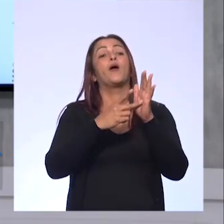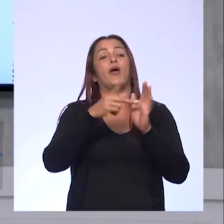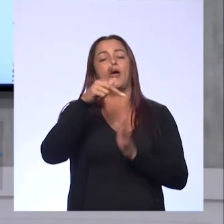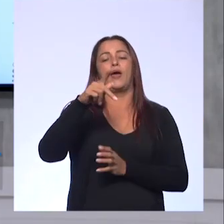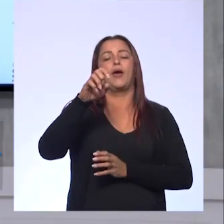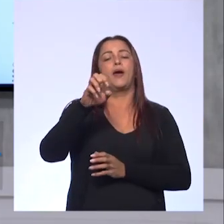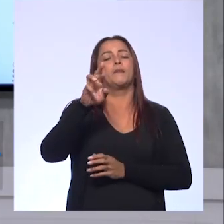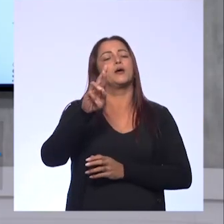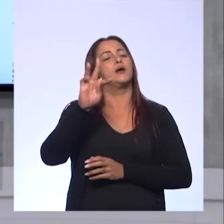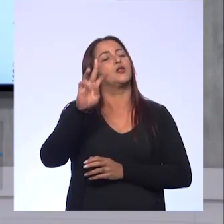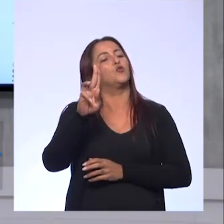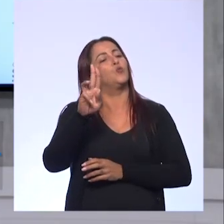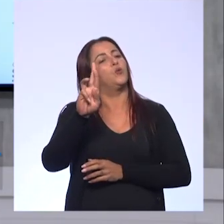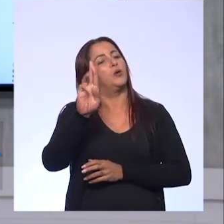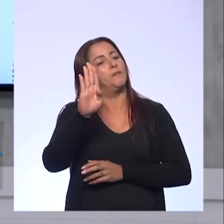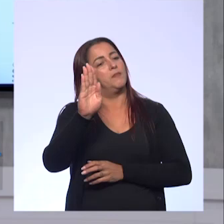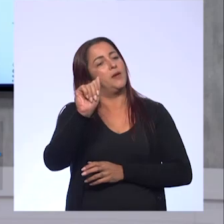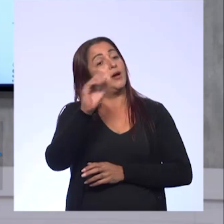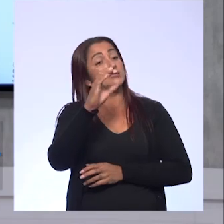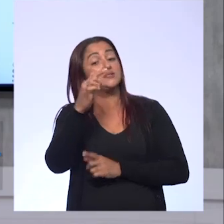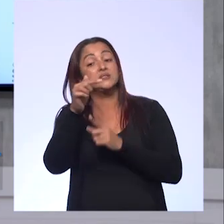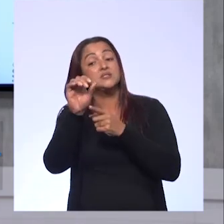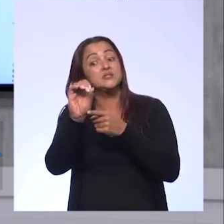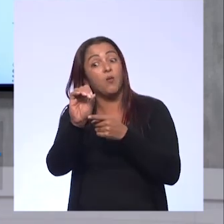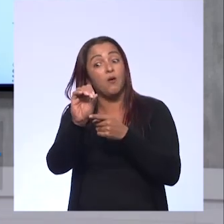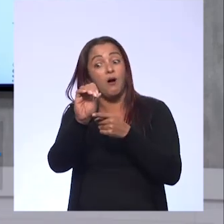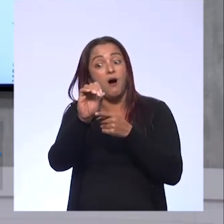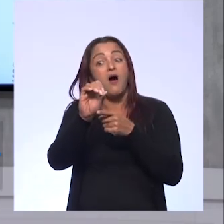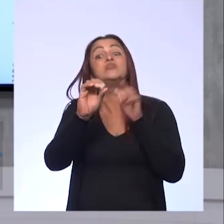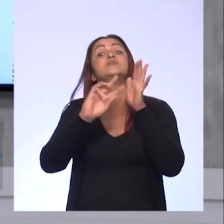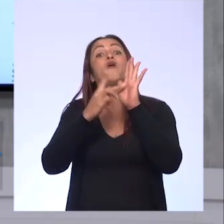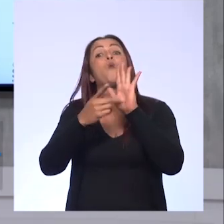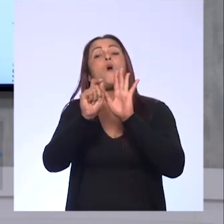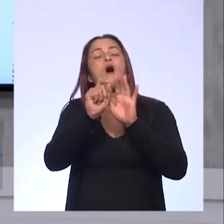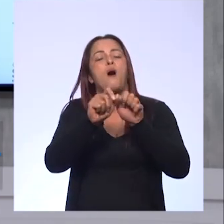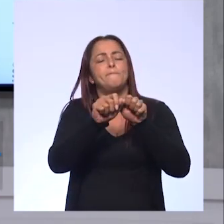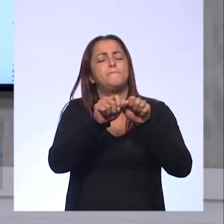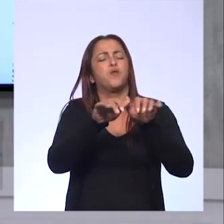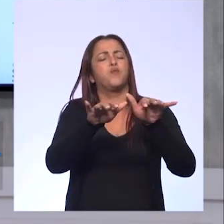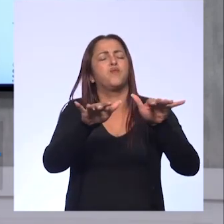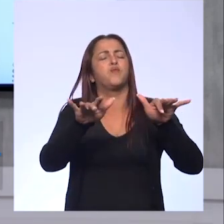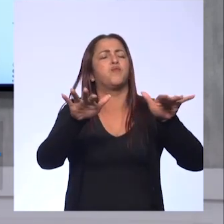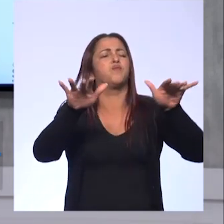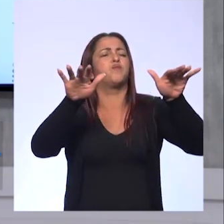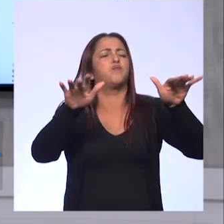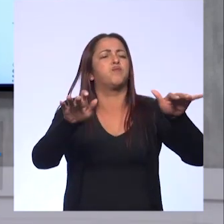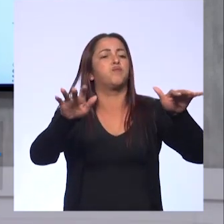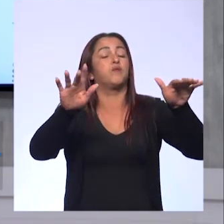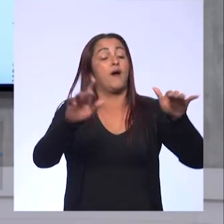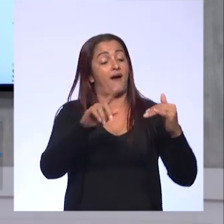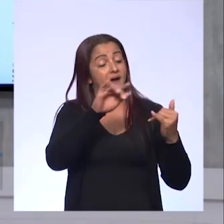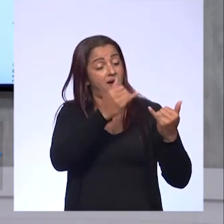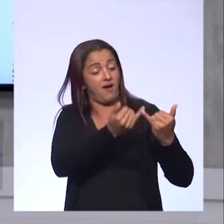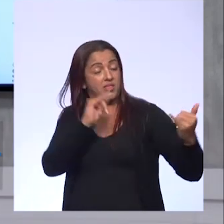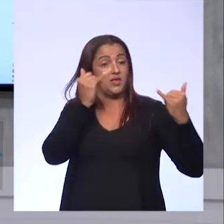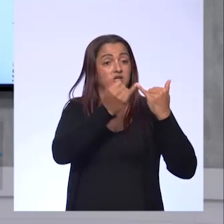perturbação gera uma onda se propaga pelo ambiente essa onda transporta consigo que energia